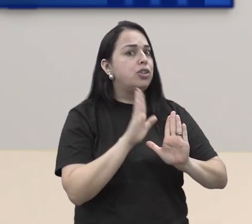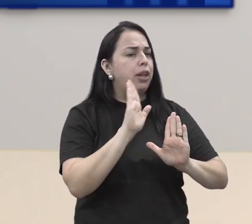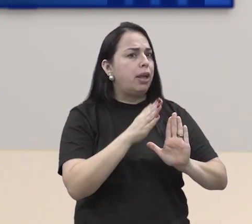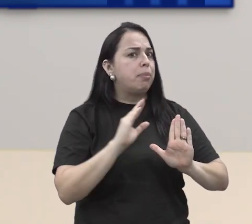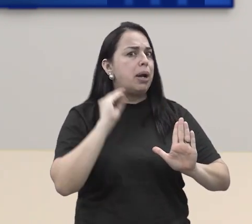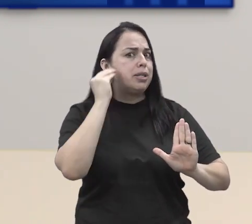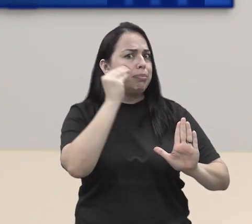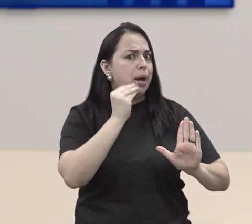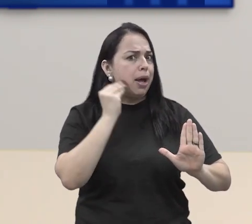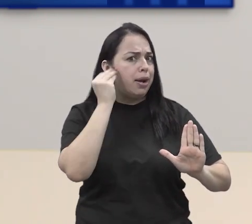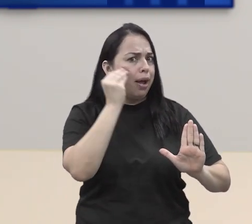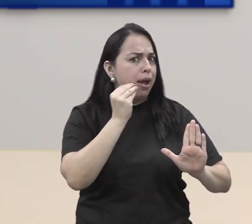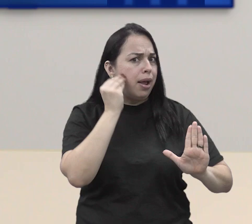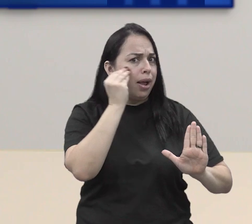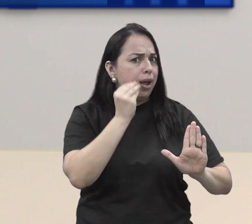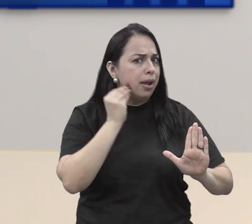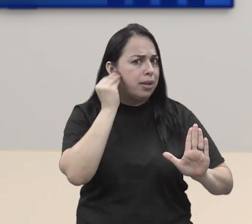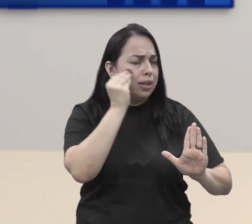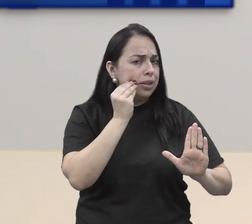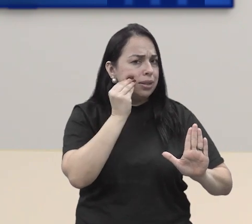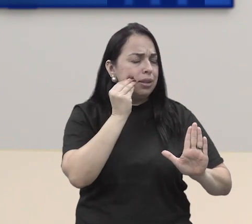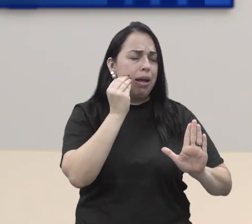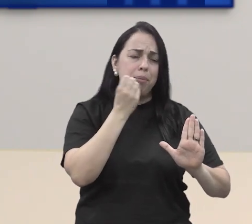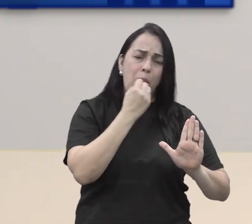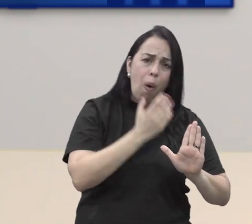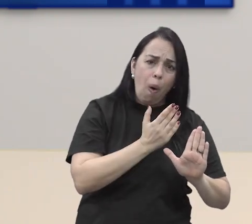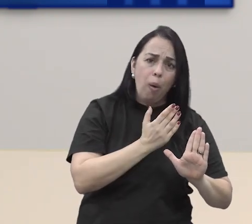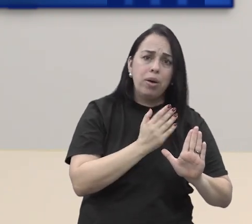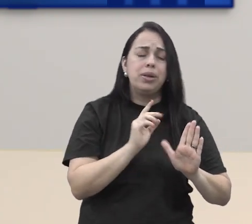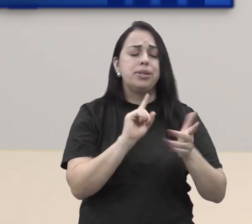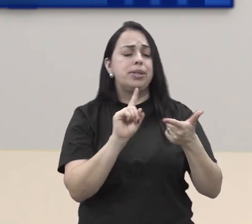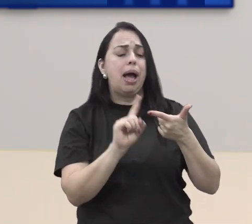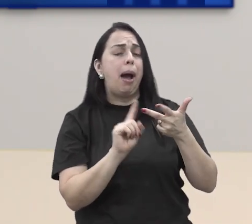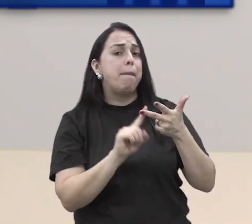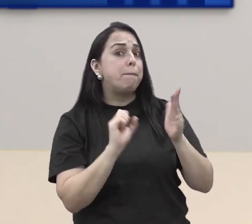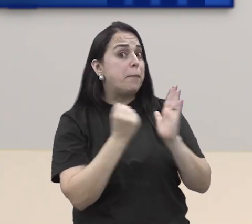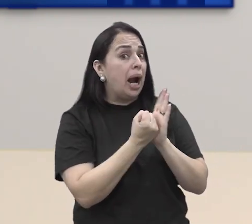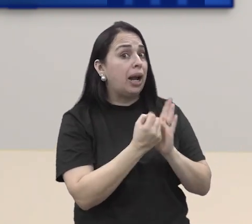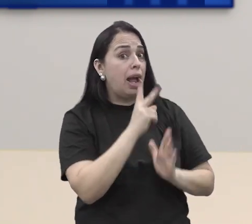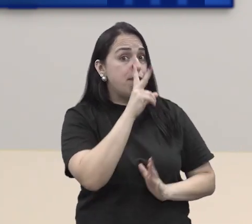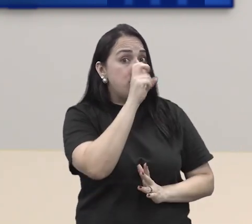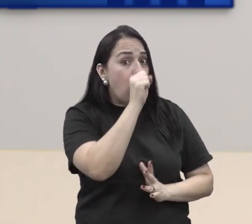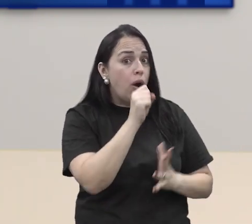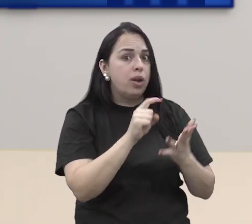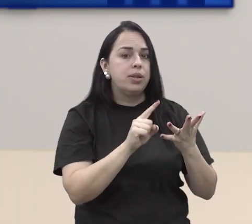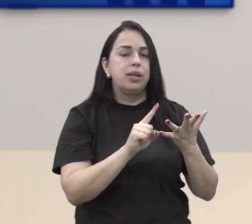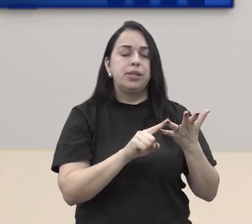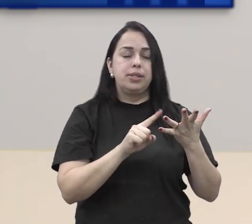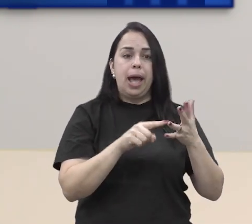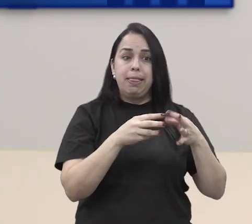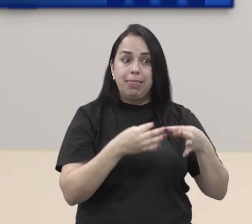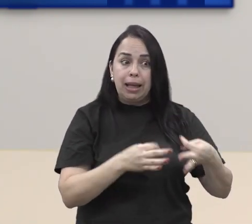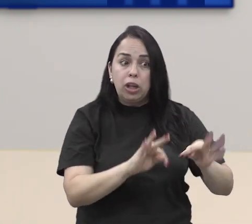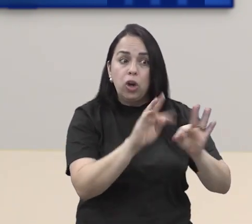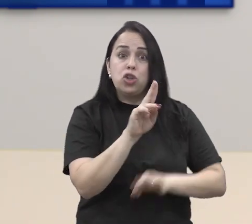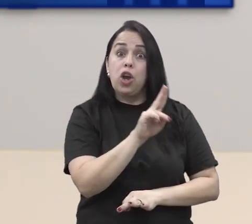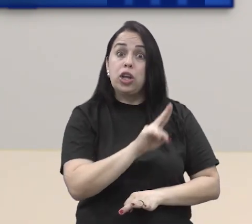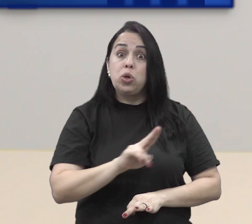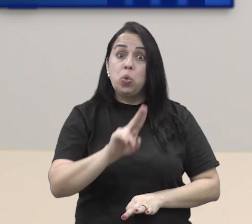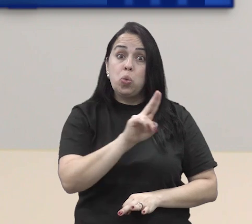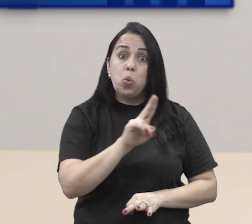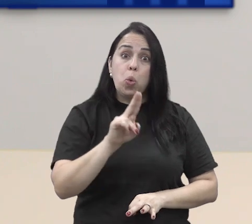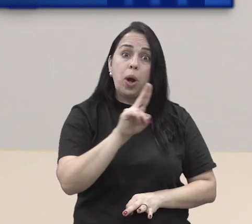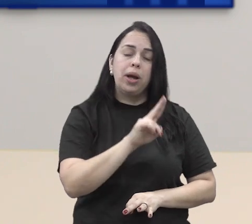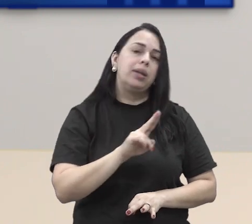acumulada que você gastaria muito para obter, vale a pena. Se a marca é muito forte, se o software, se a tecnologia ou